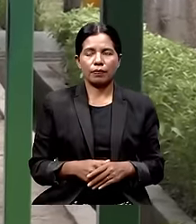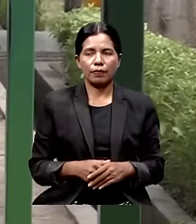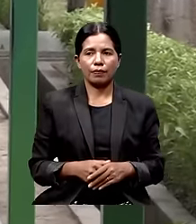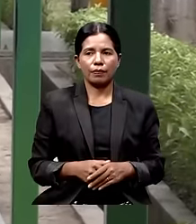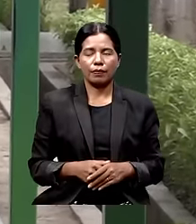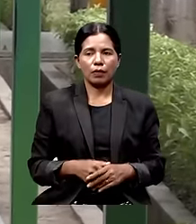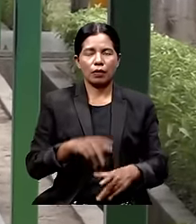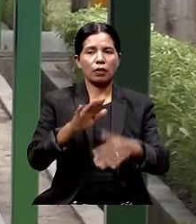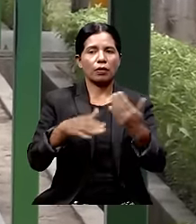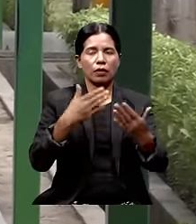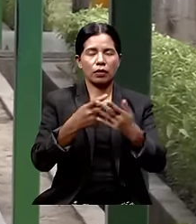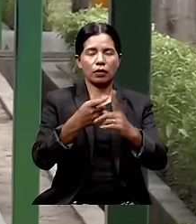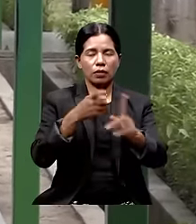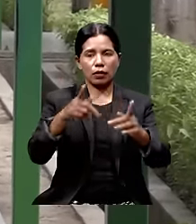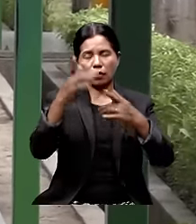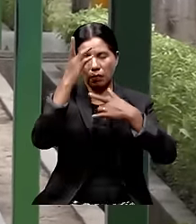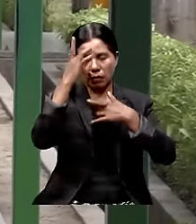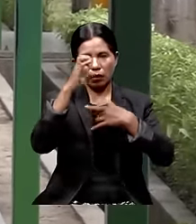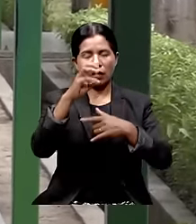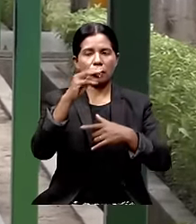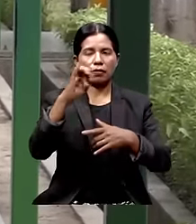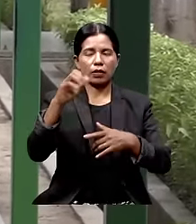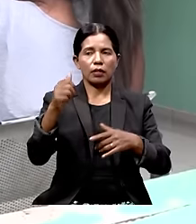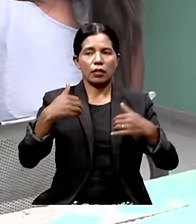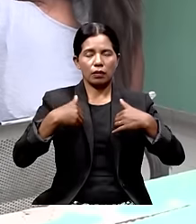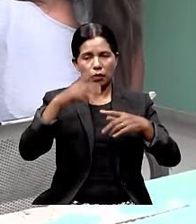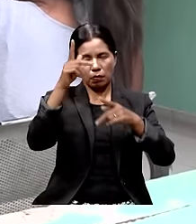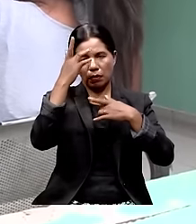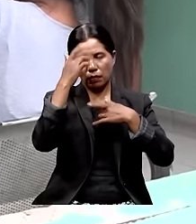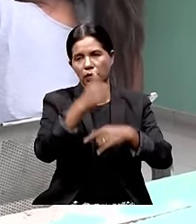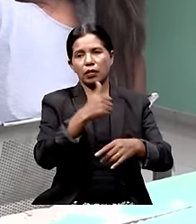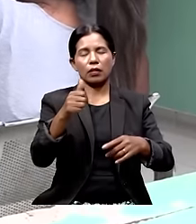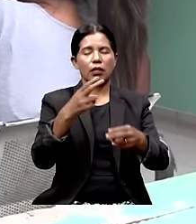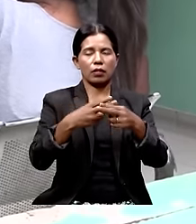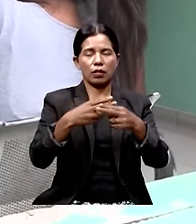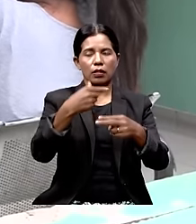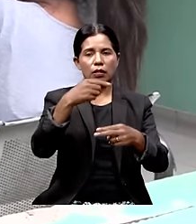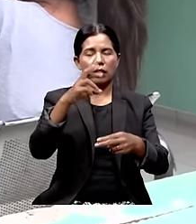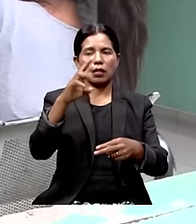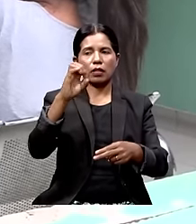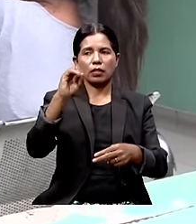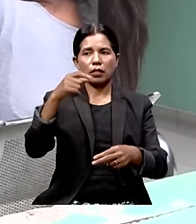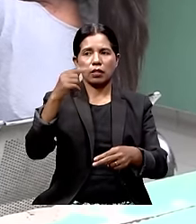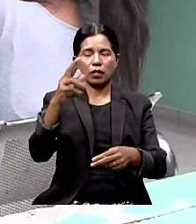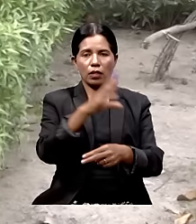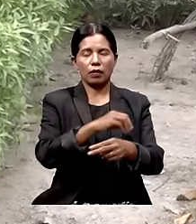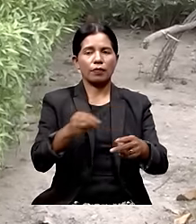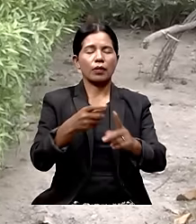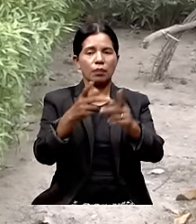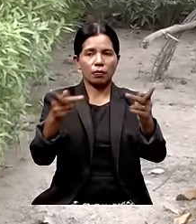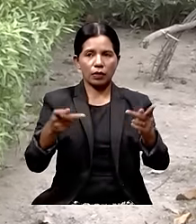telespectadores sira além de husi paciente elmia e amos paciente selo honaran Regina Soares husi suku kaibada